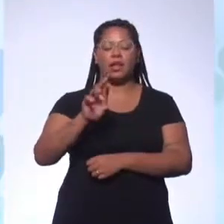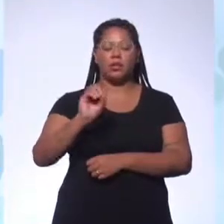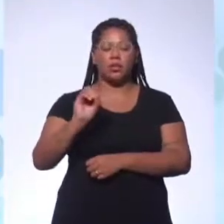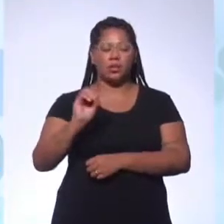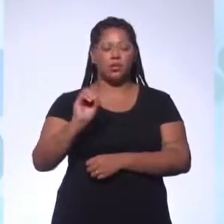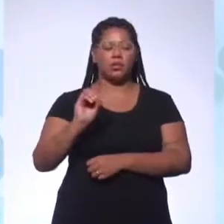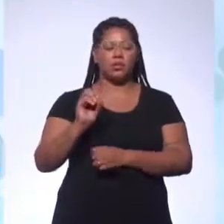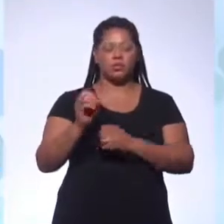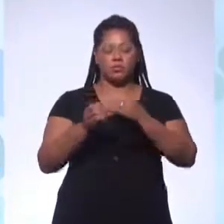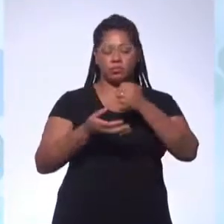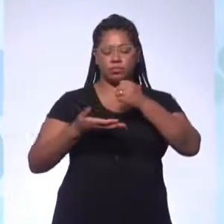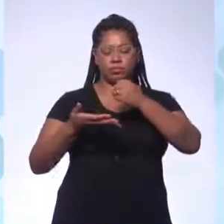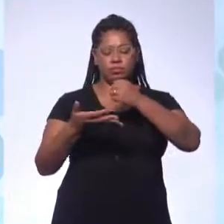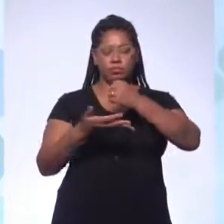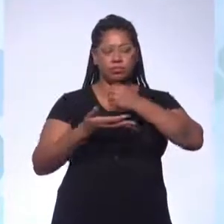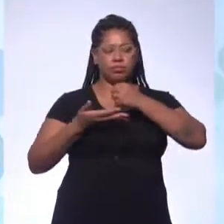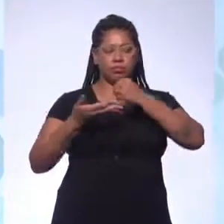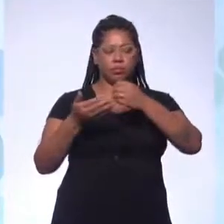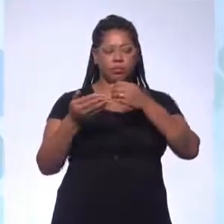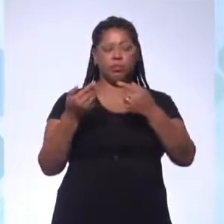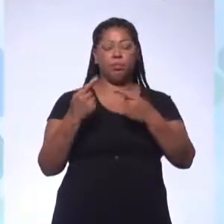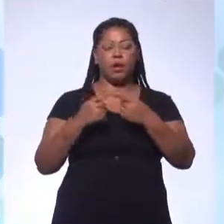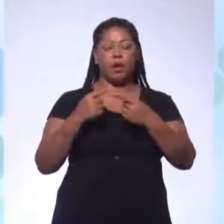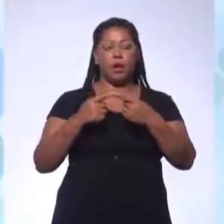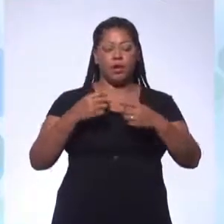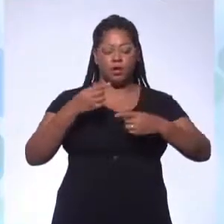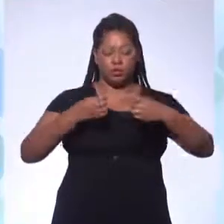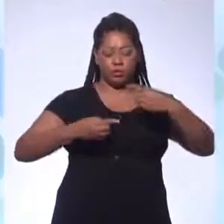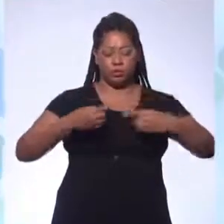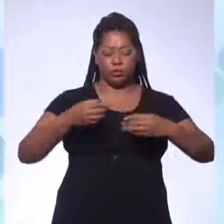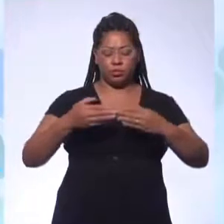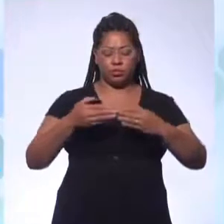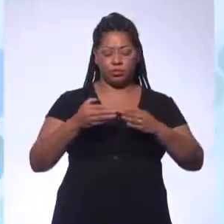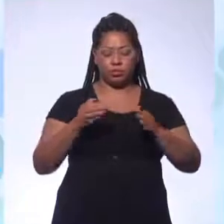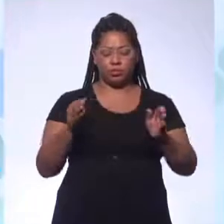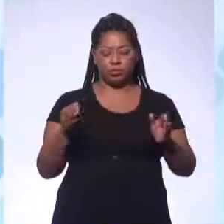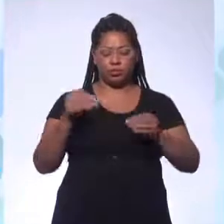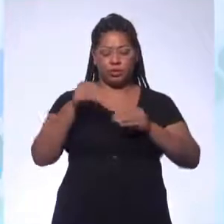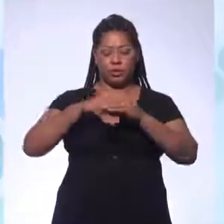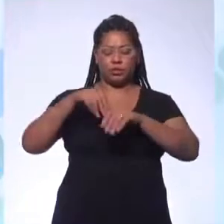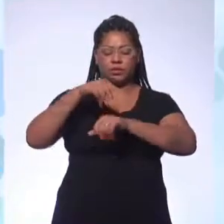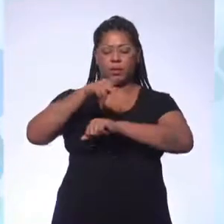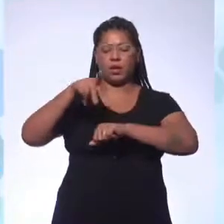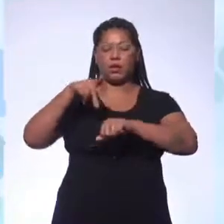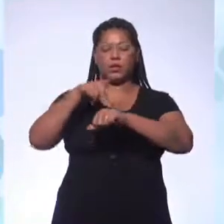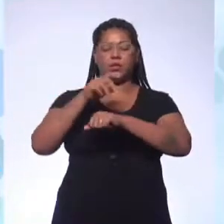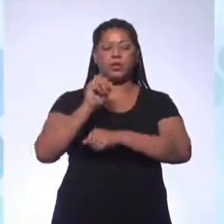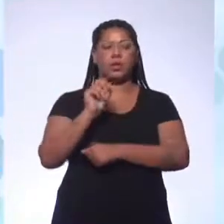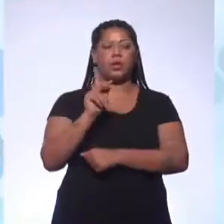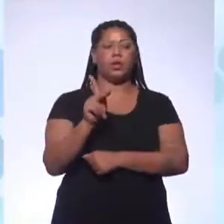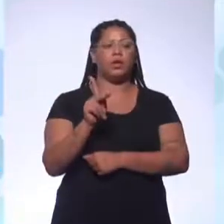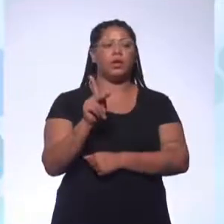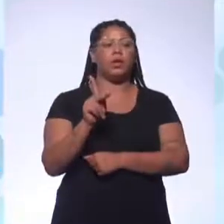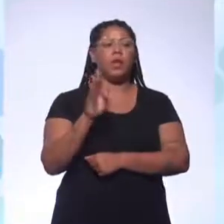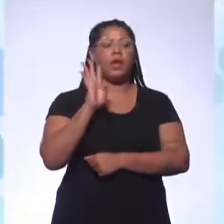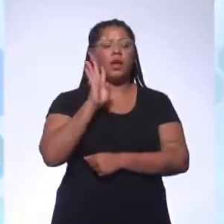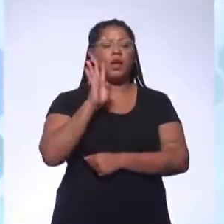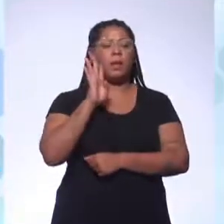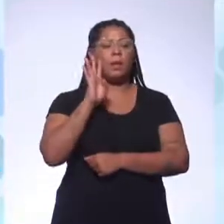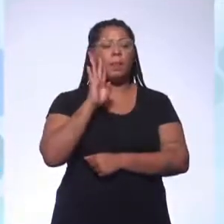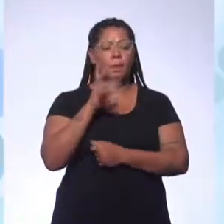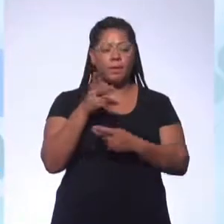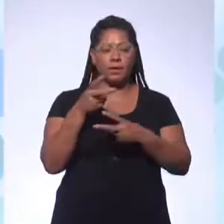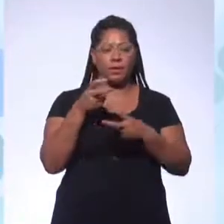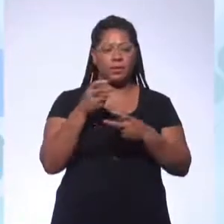havendo abertura política dentro do país. Ok? Legal? Deu para